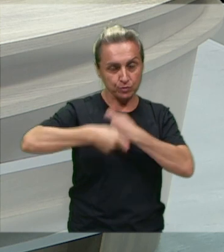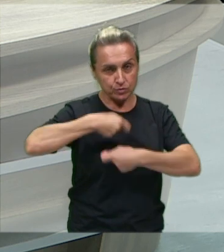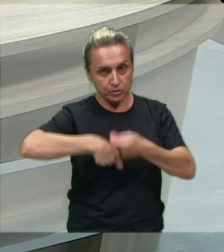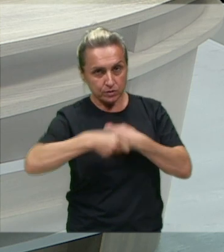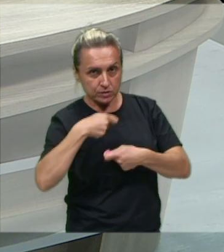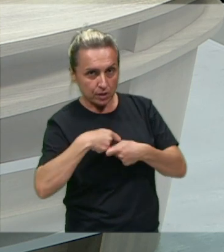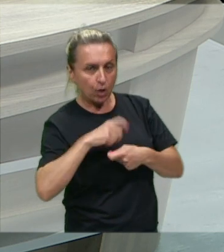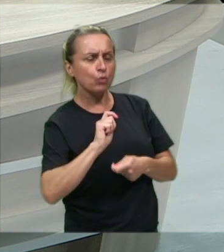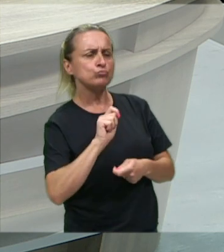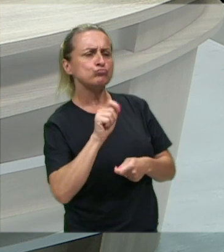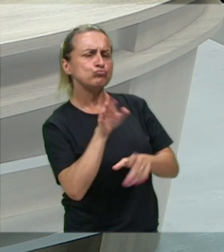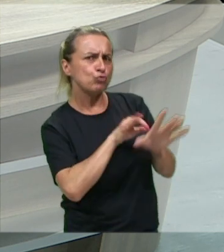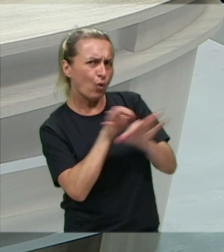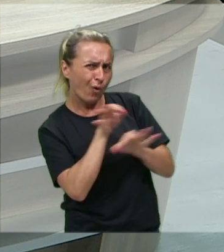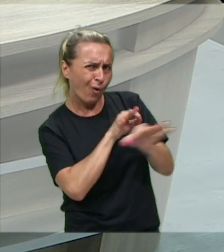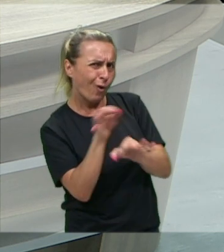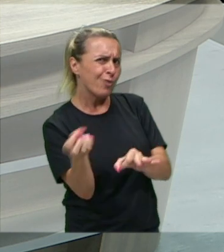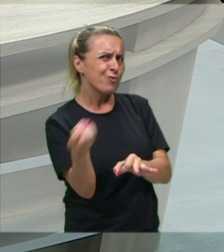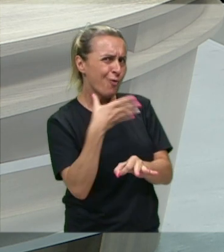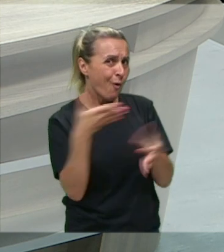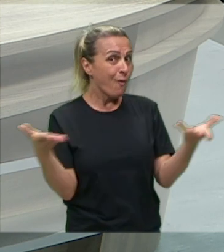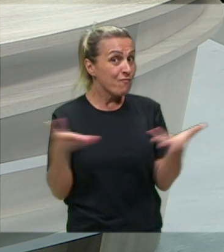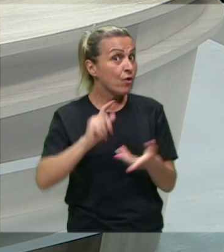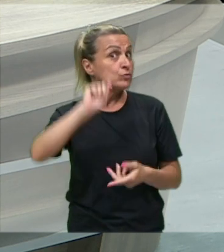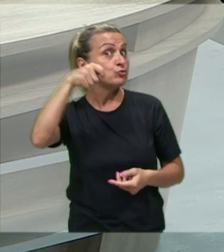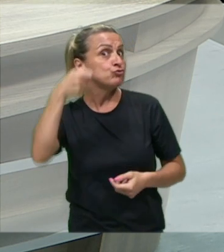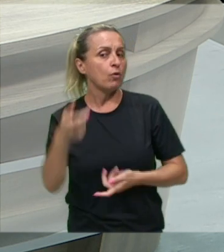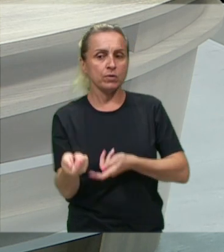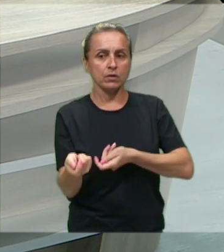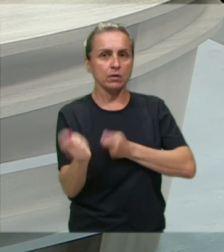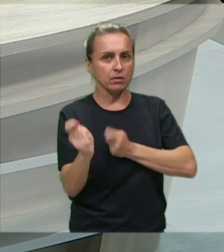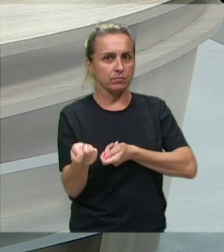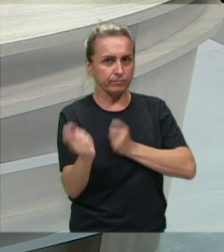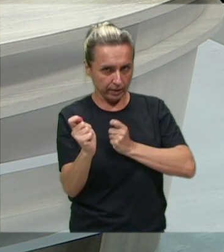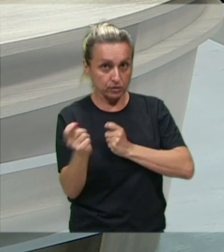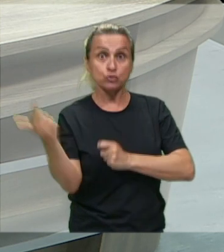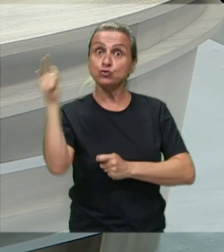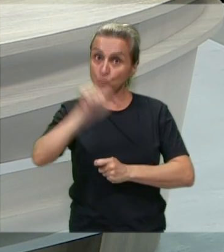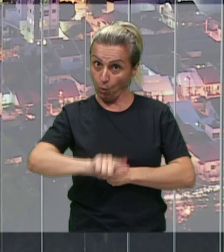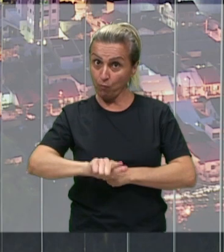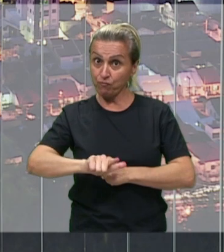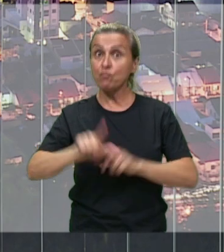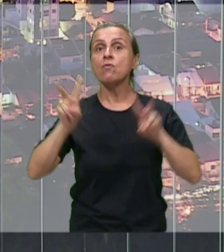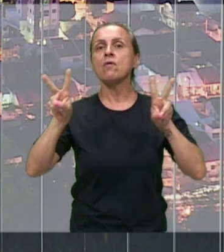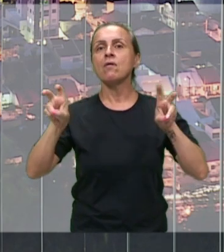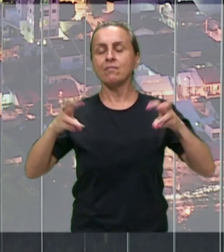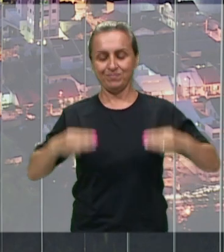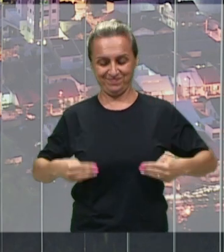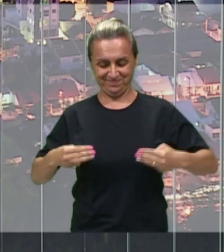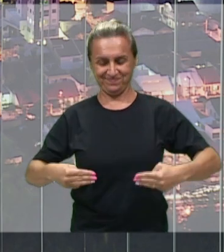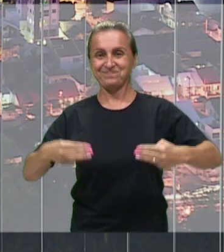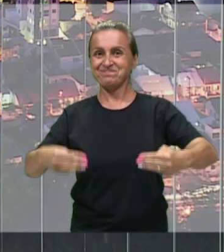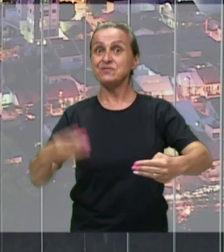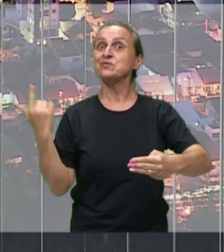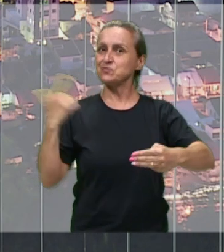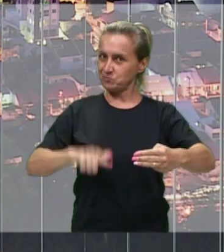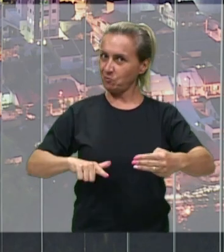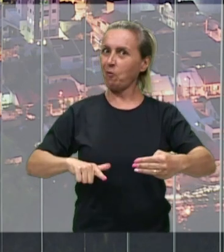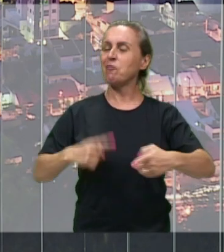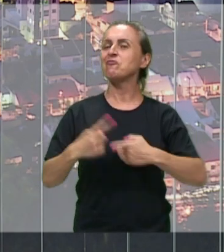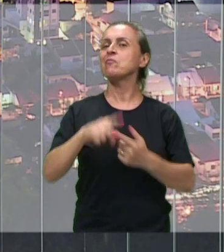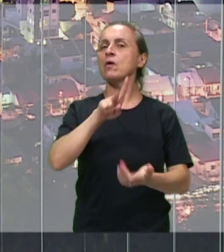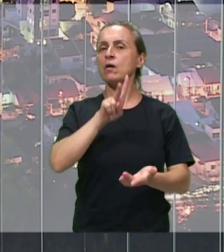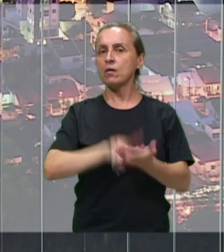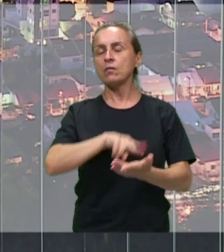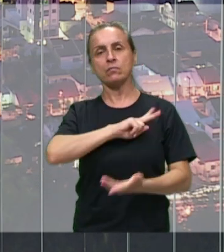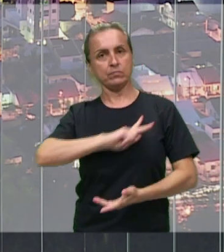o reordenamento agora da pesca, novamente como ministério. E uma das coisas